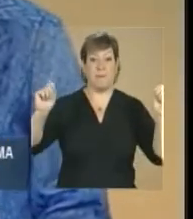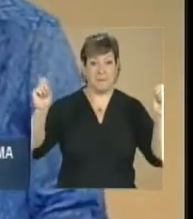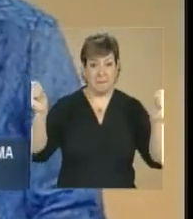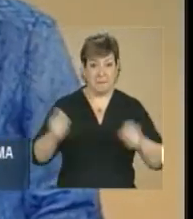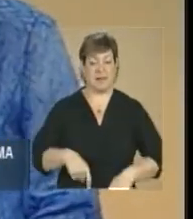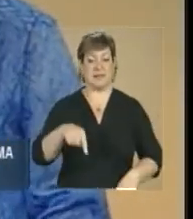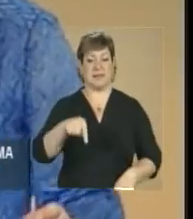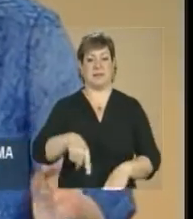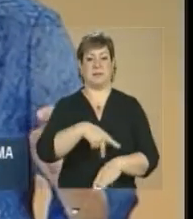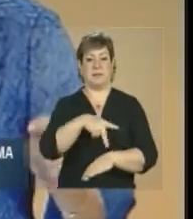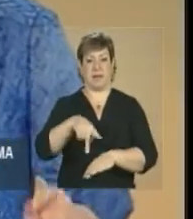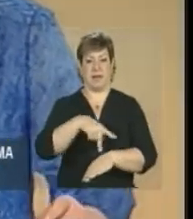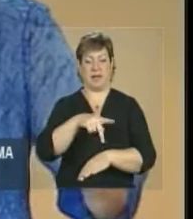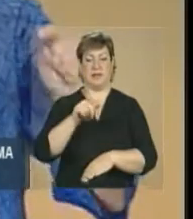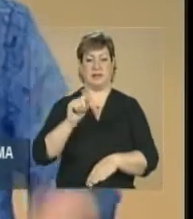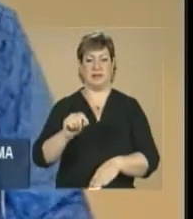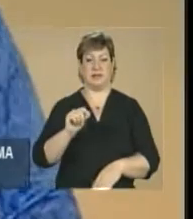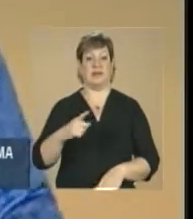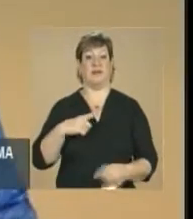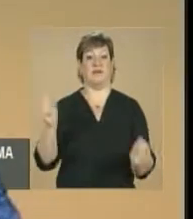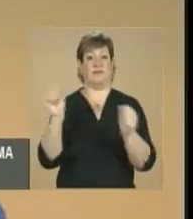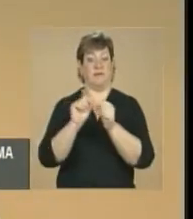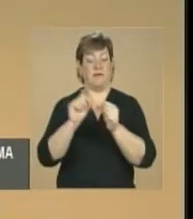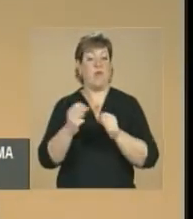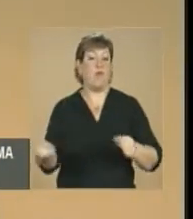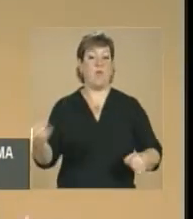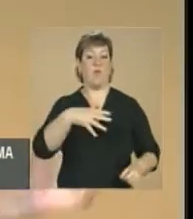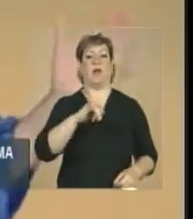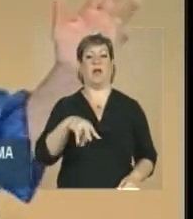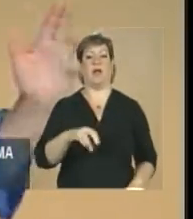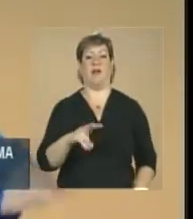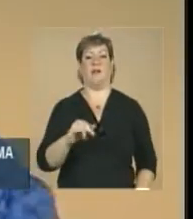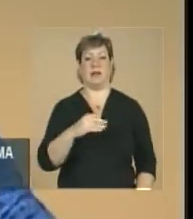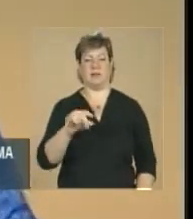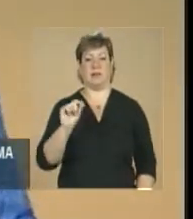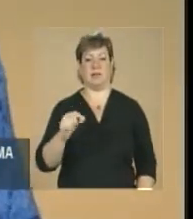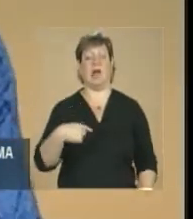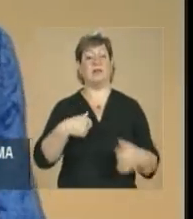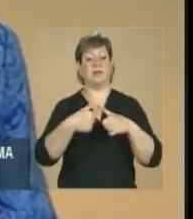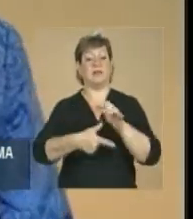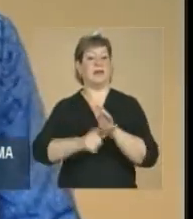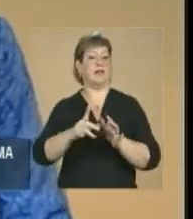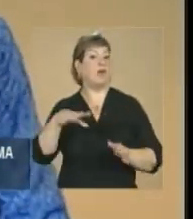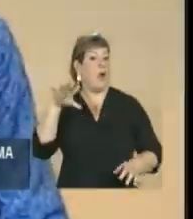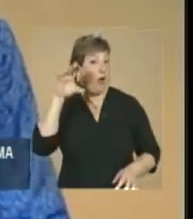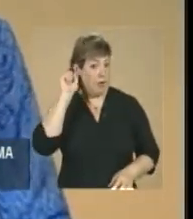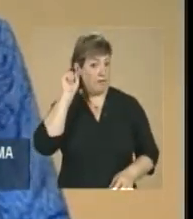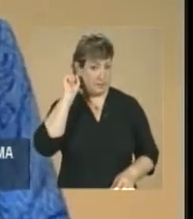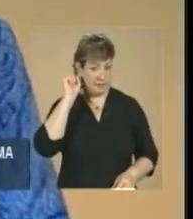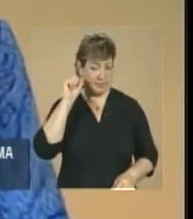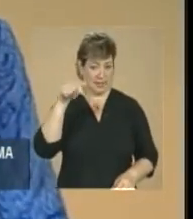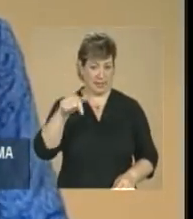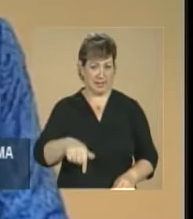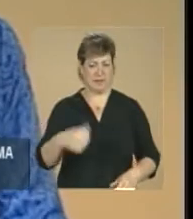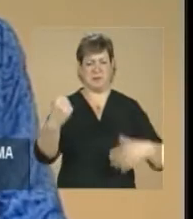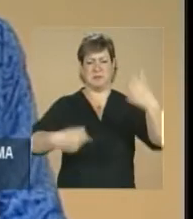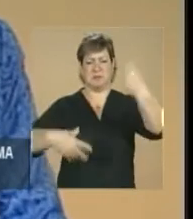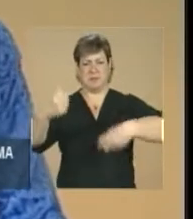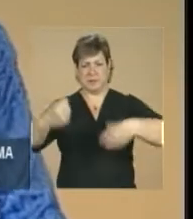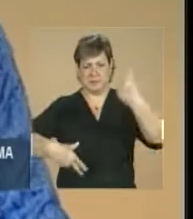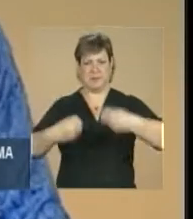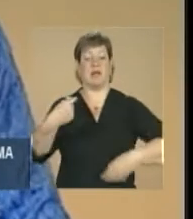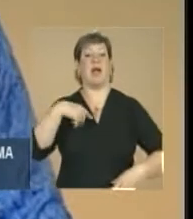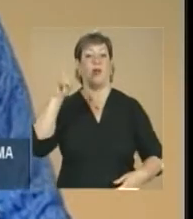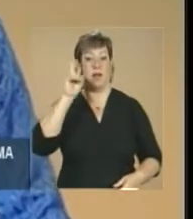capacidade desse país de criar inovação. Eu estava escutando aqui uma exposição e eu